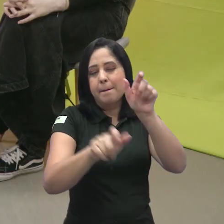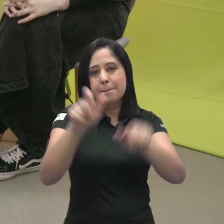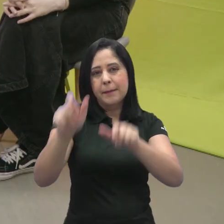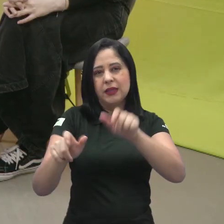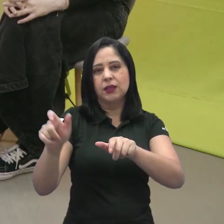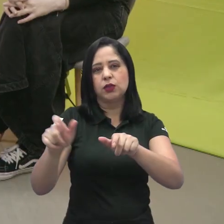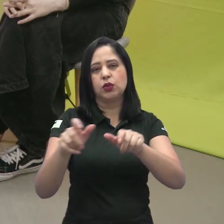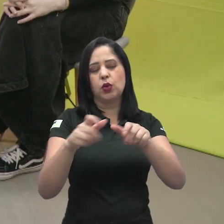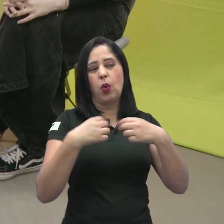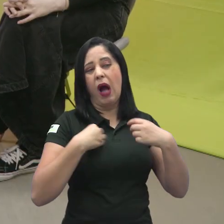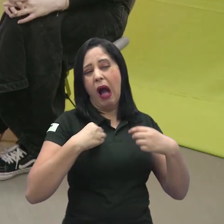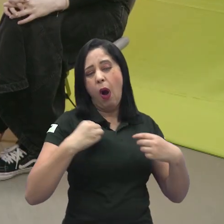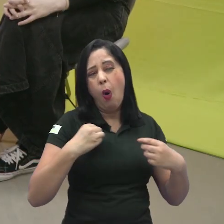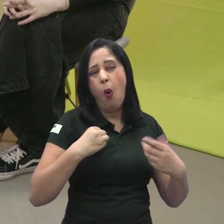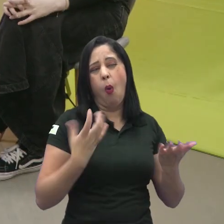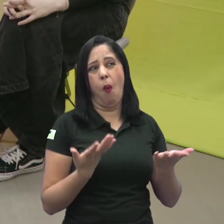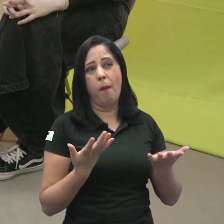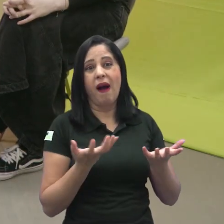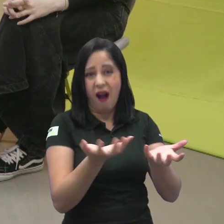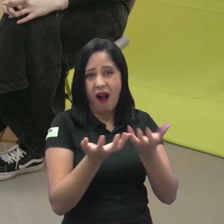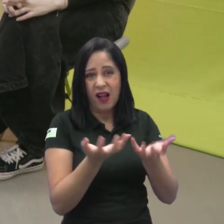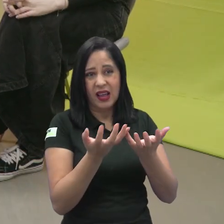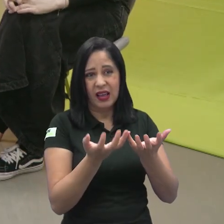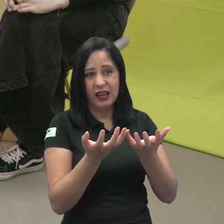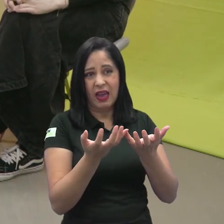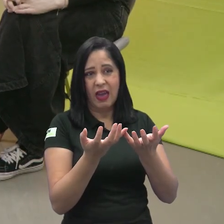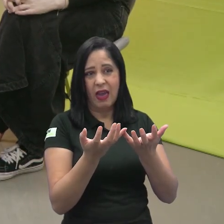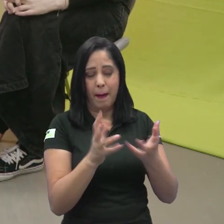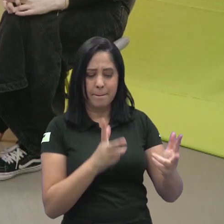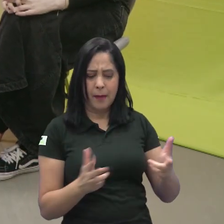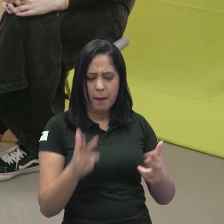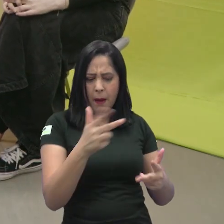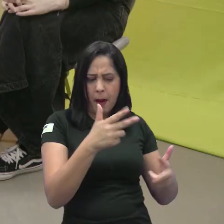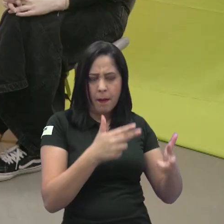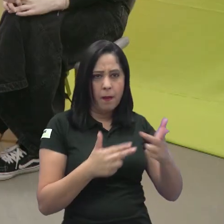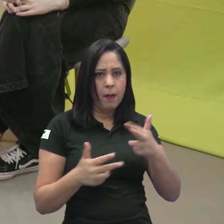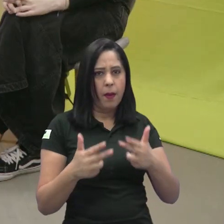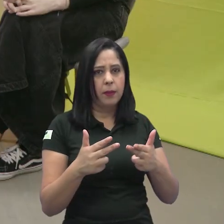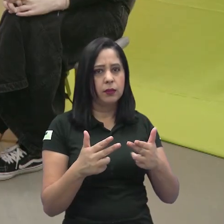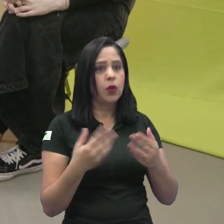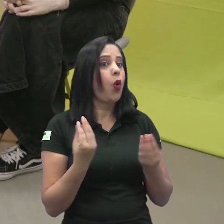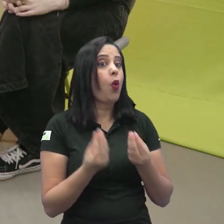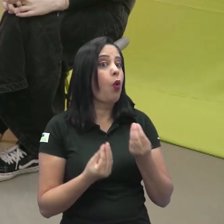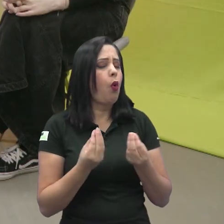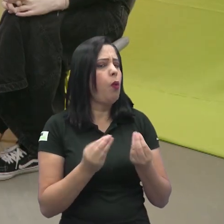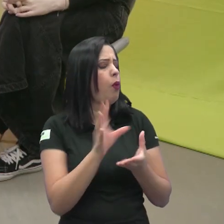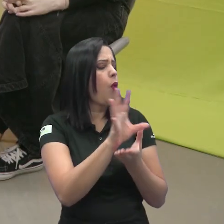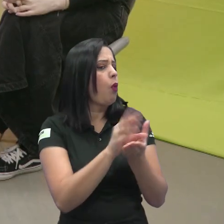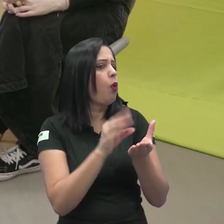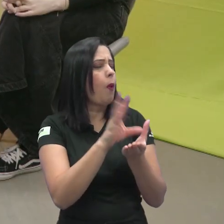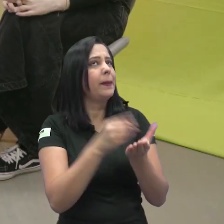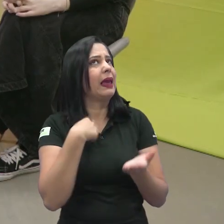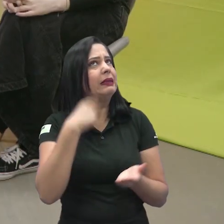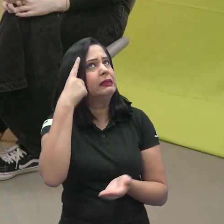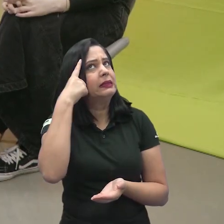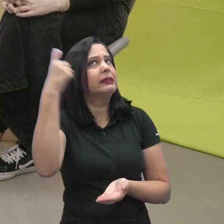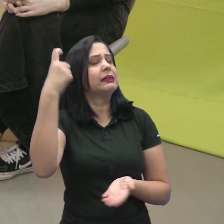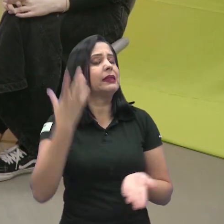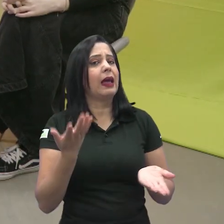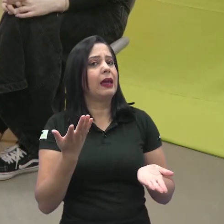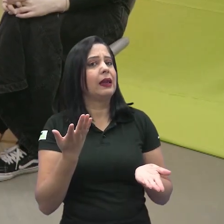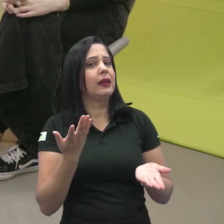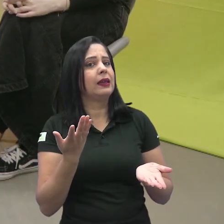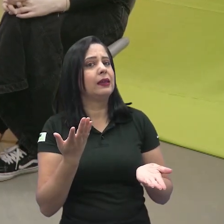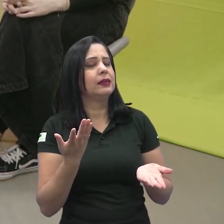armário, para fazer esse upcycling, de onde pode tirar essas ideias,